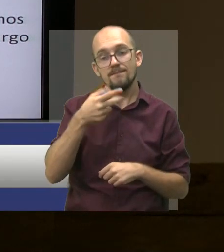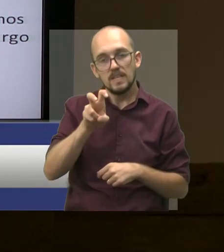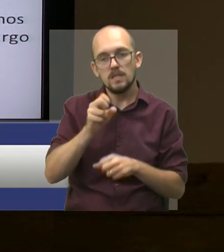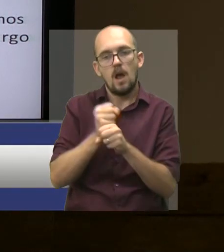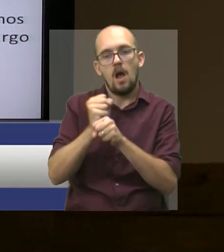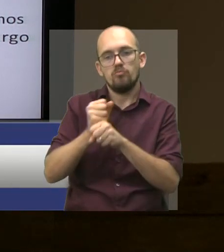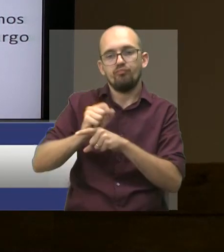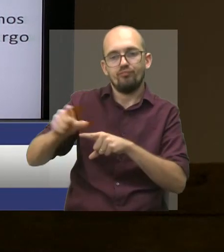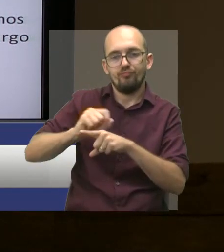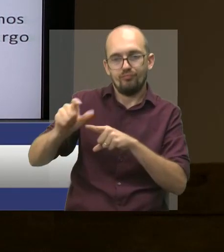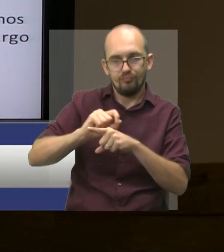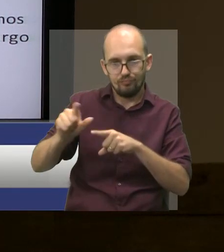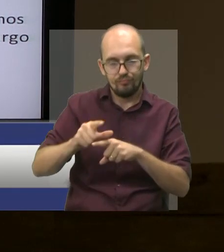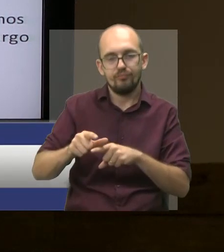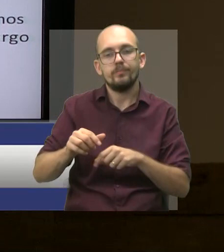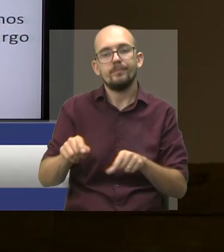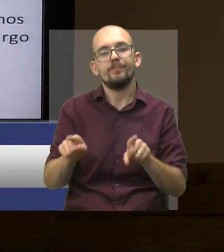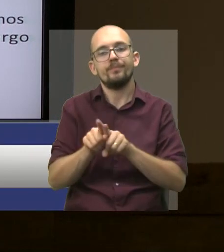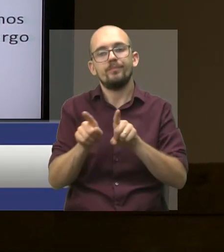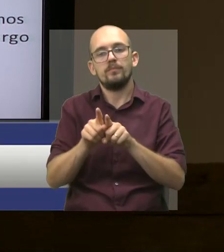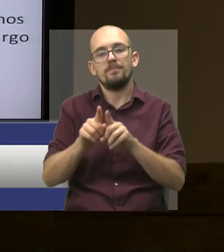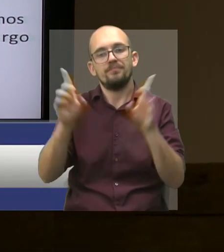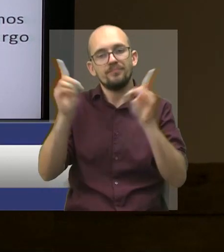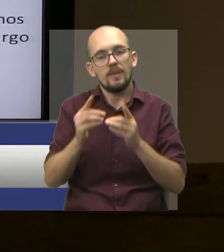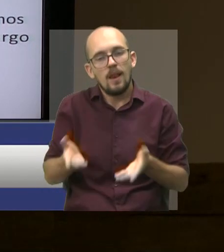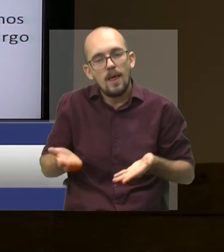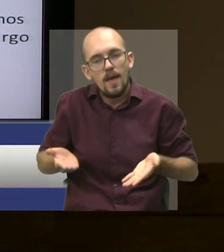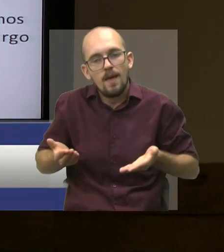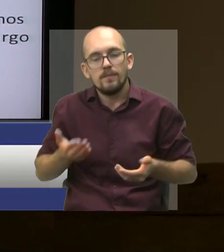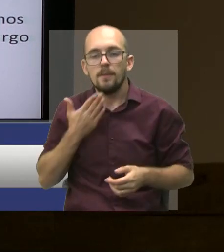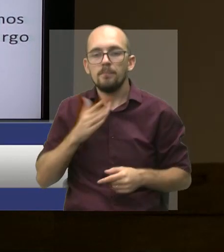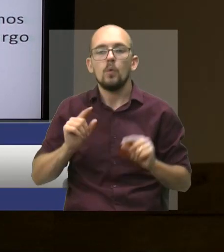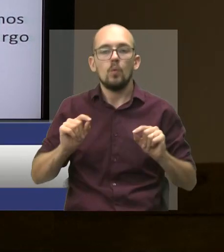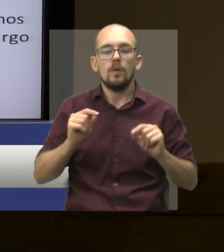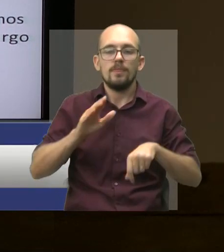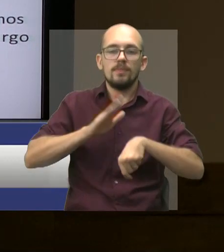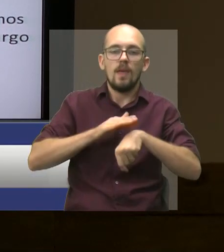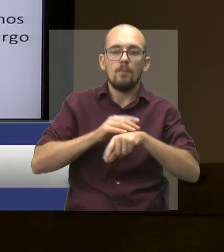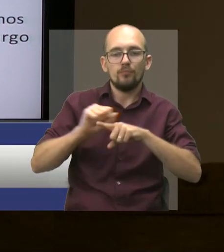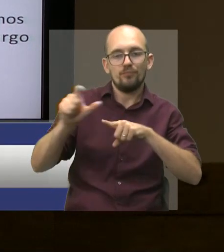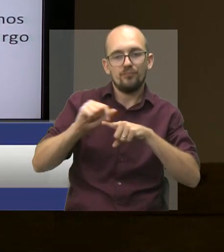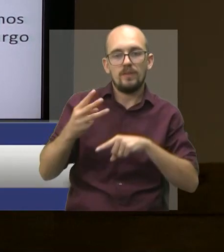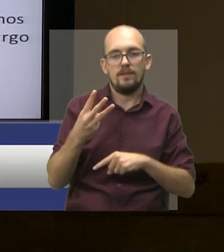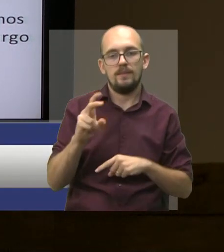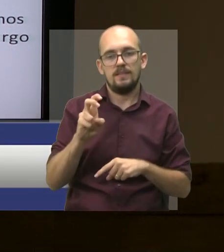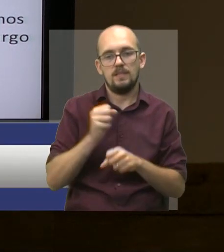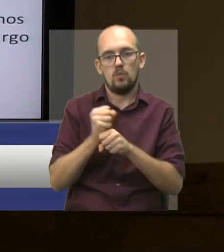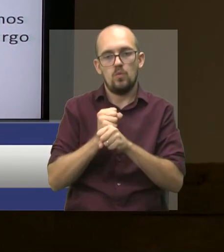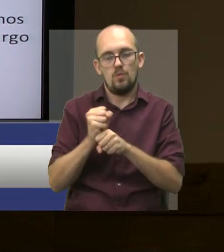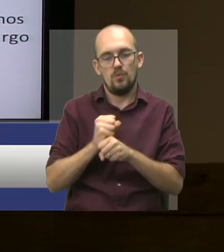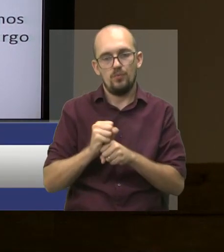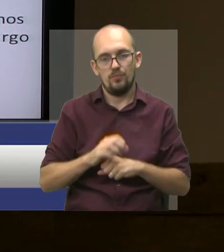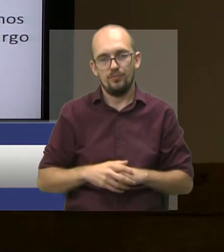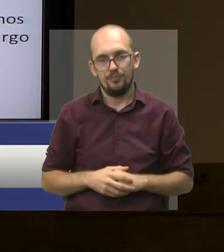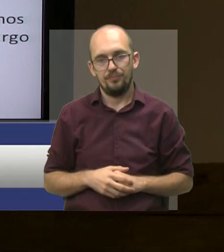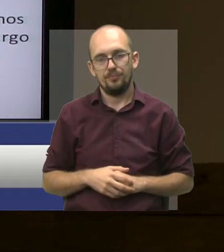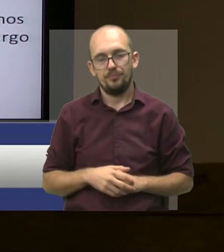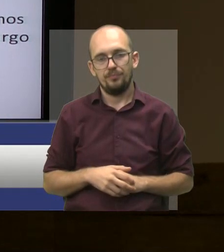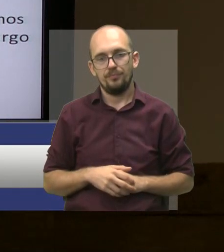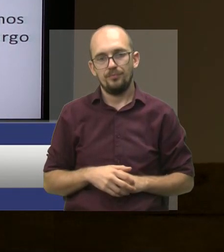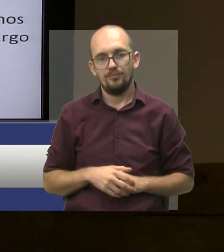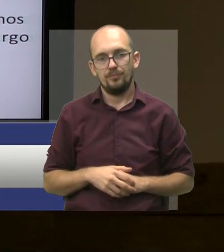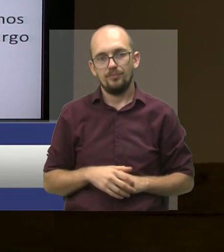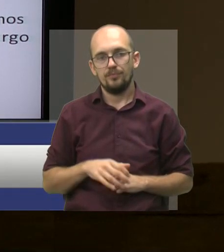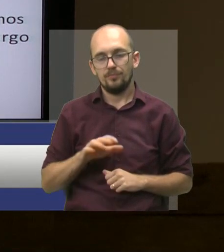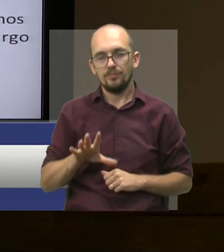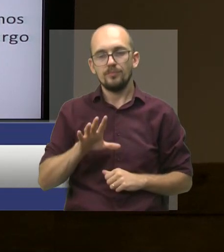contribuição. E a deficiência leve pede tempo de contribuição de 35 anos. Os servidores